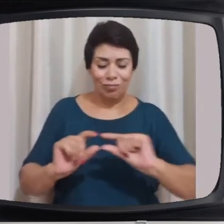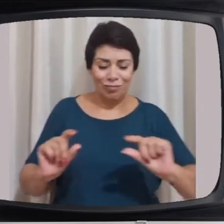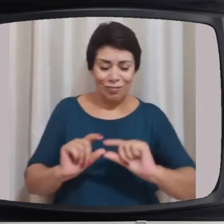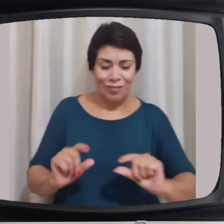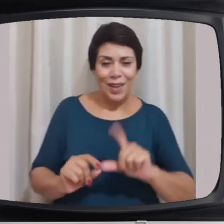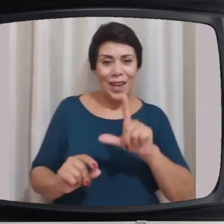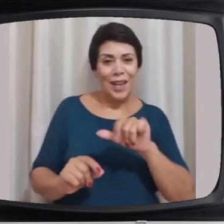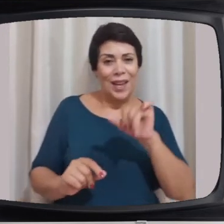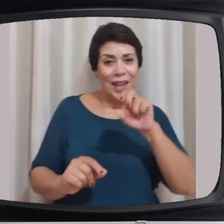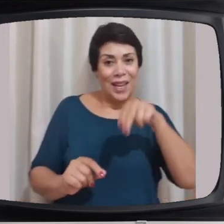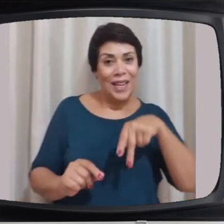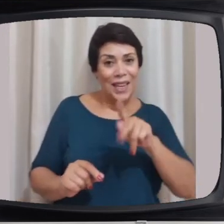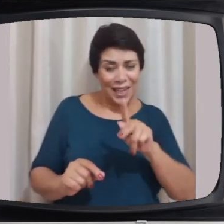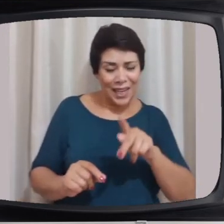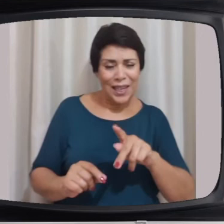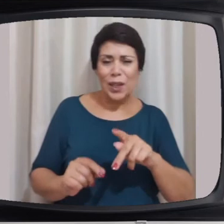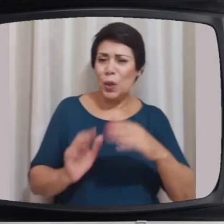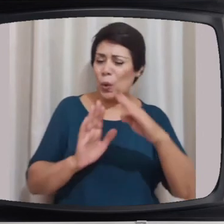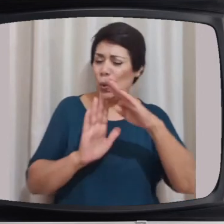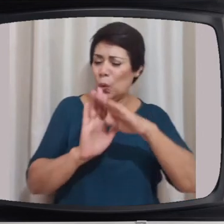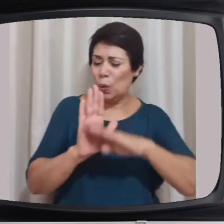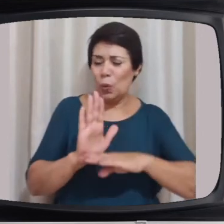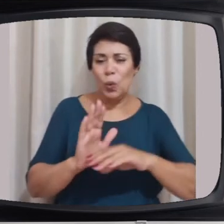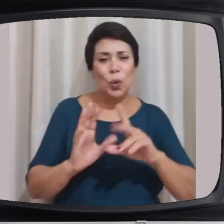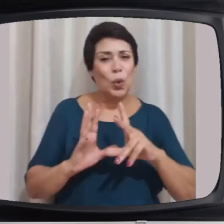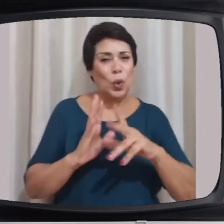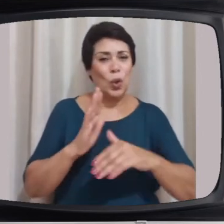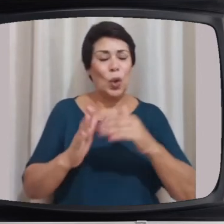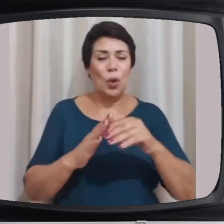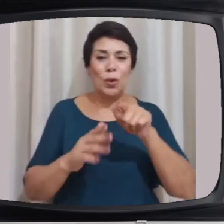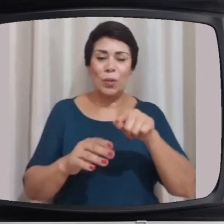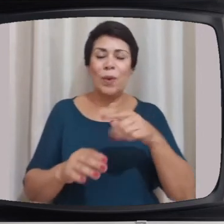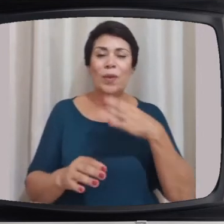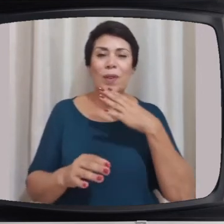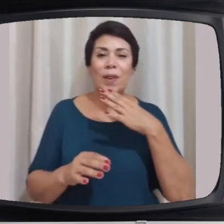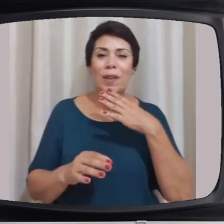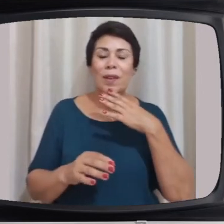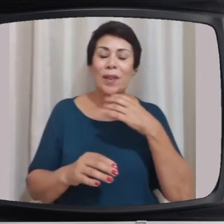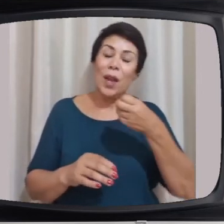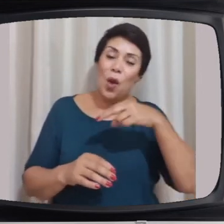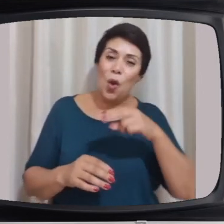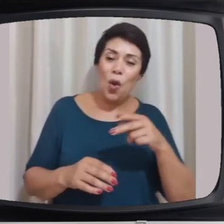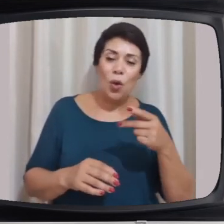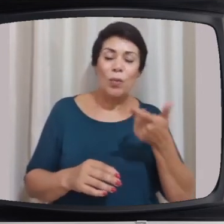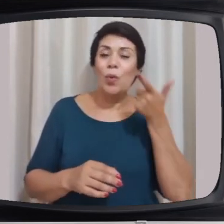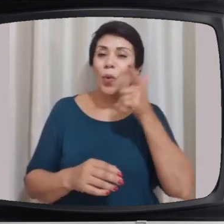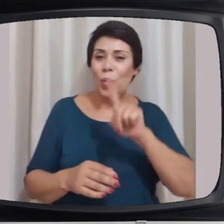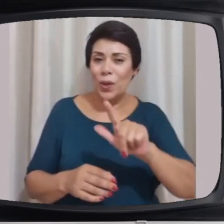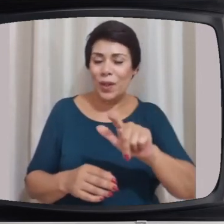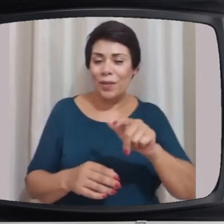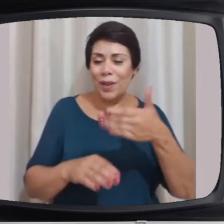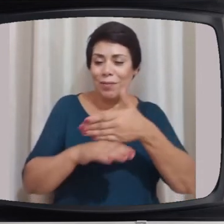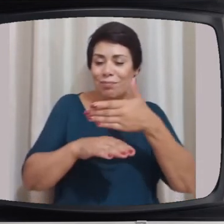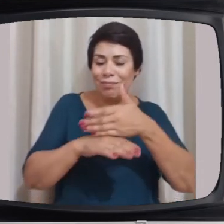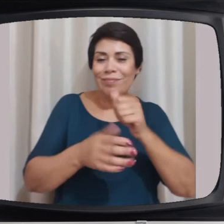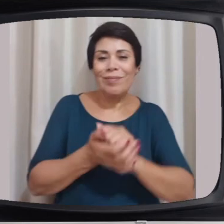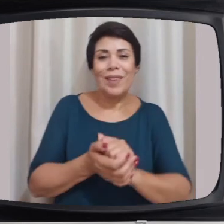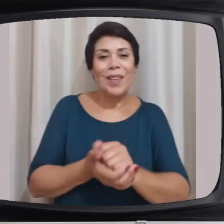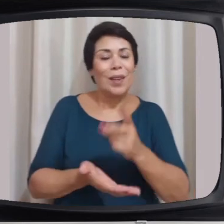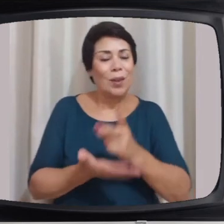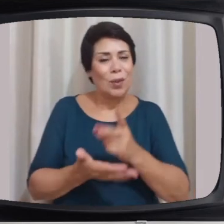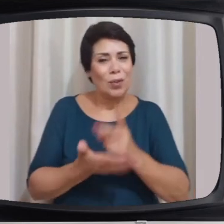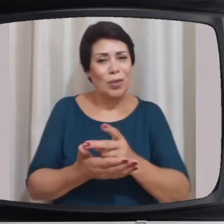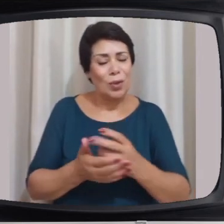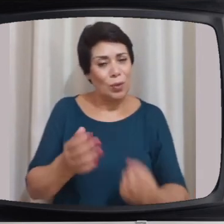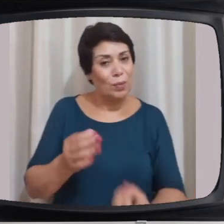vídeo todos os links possíveis para você revisitar essa obra sensacional, esse legado lindo que eles continuam produzindo,